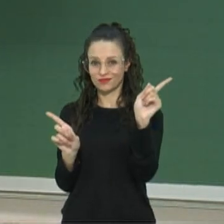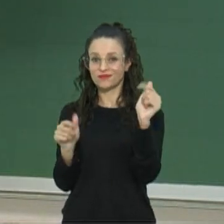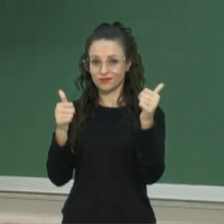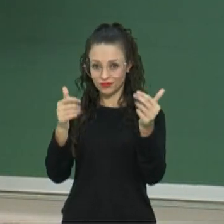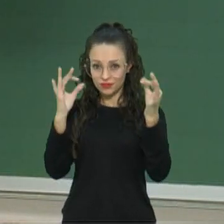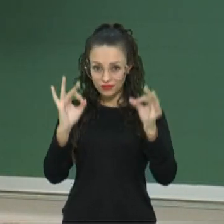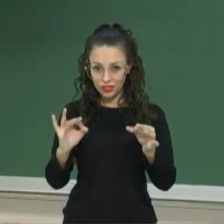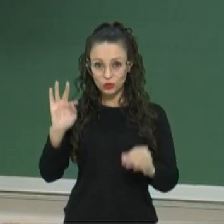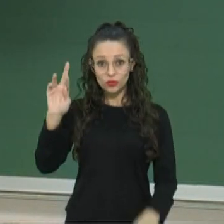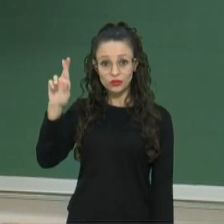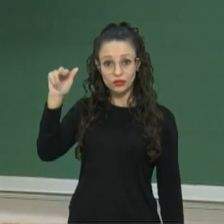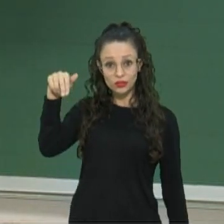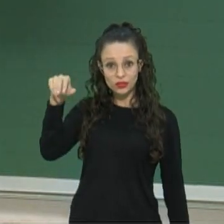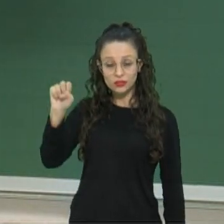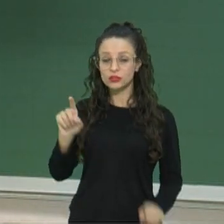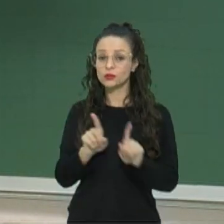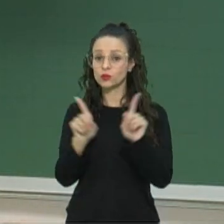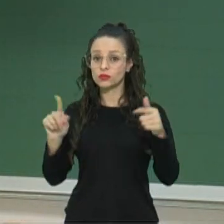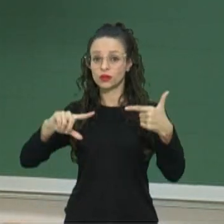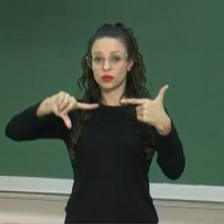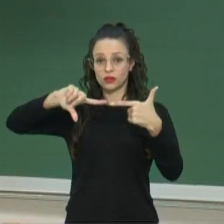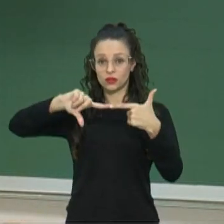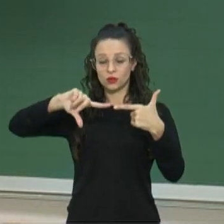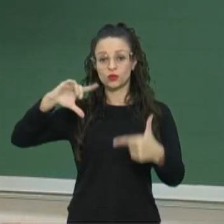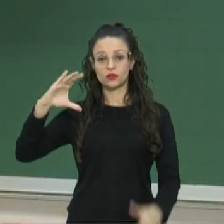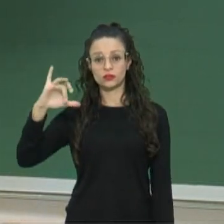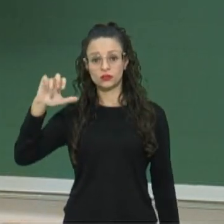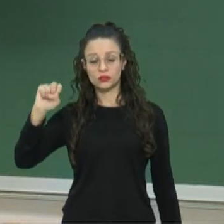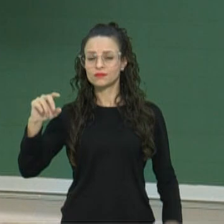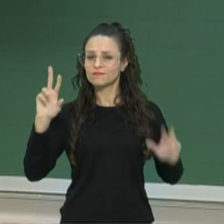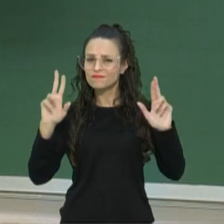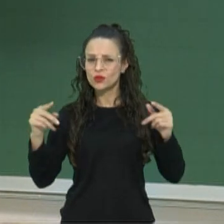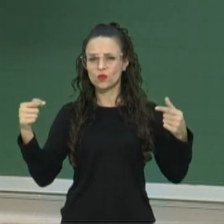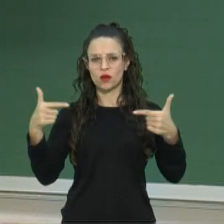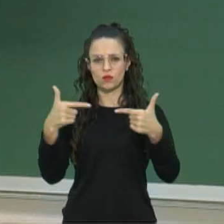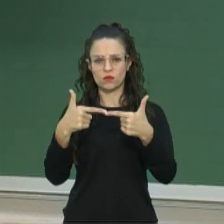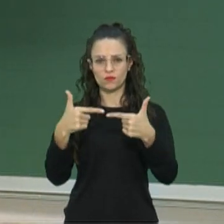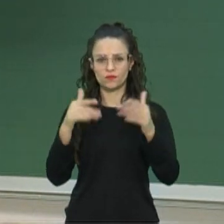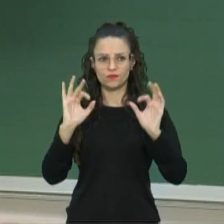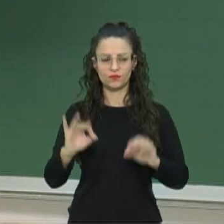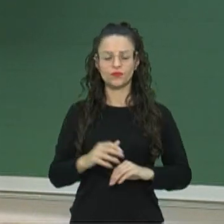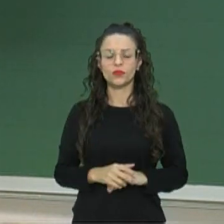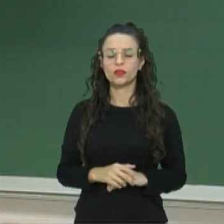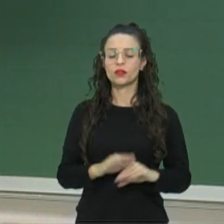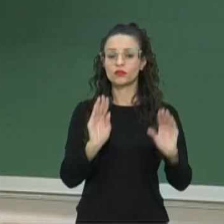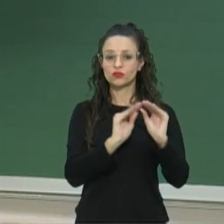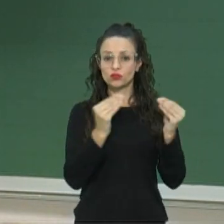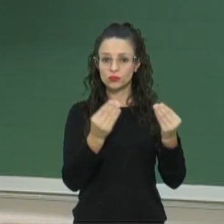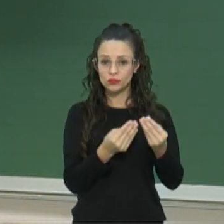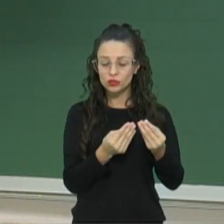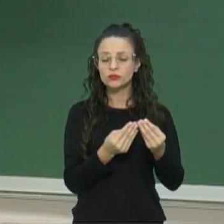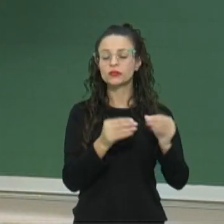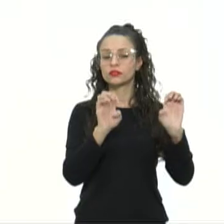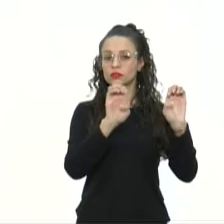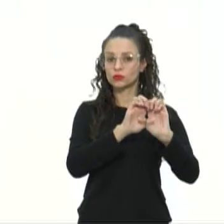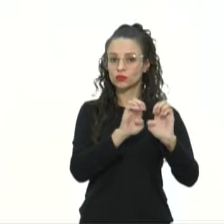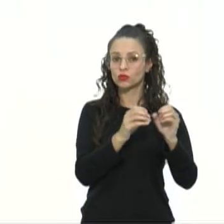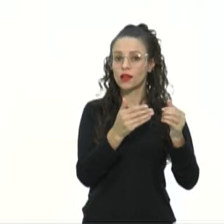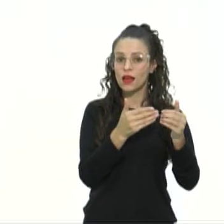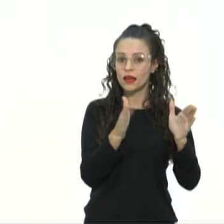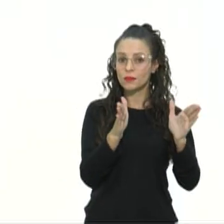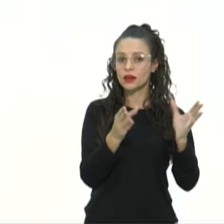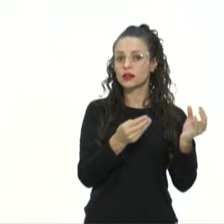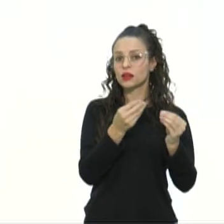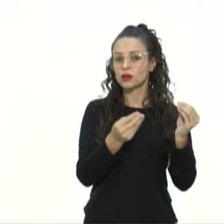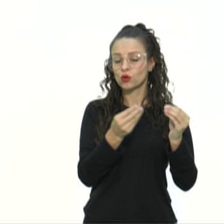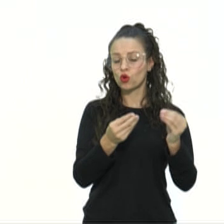beleza, galera? Tranquilo? Ai, meu Deus, é cada uma. Compostos de cadeia aberta, a primeira condição que exista, né, para a